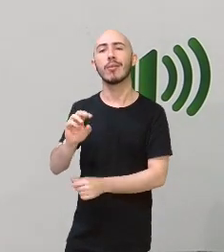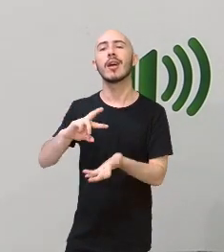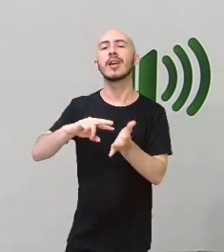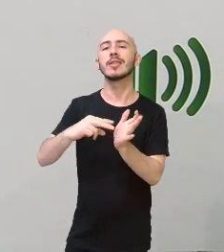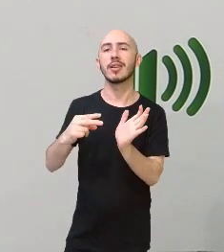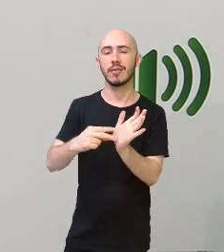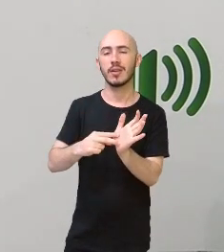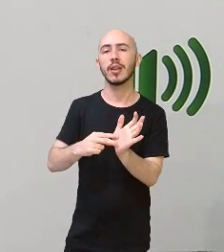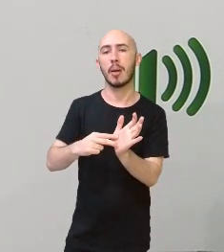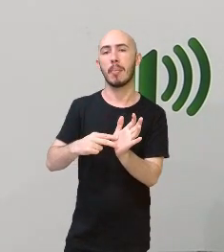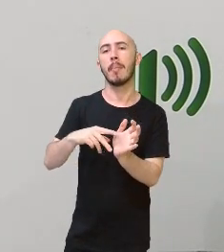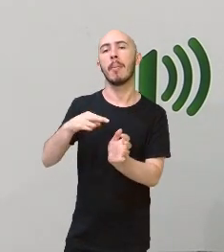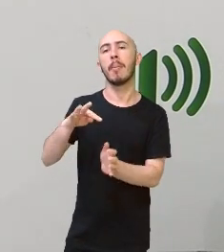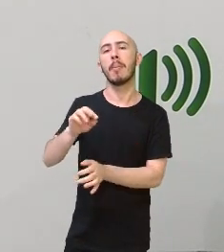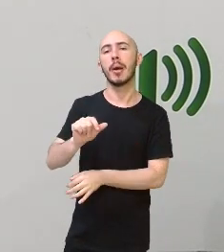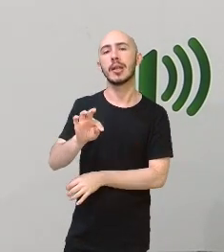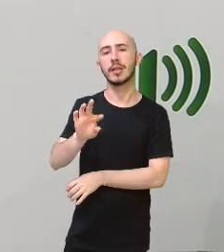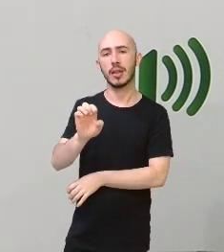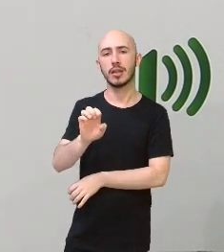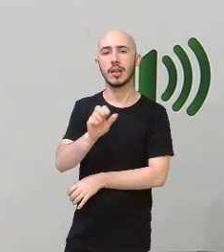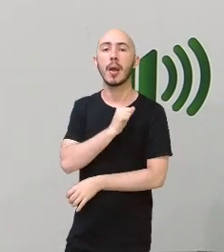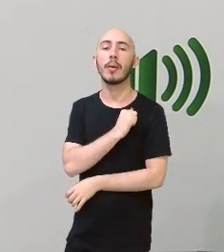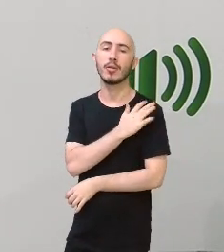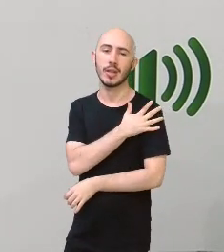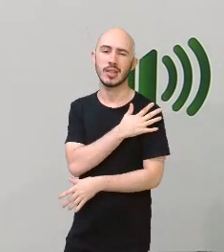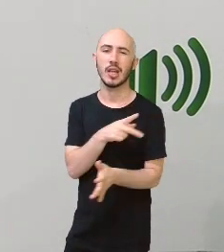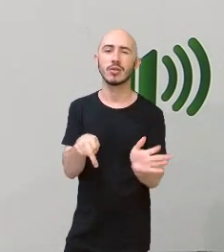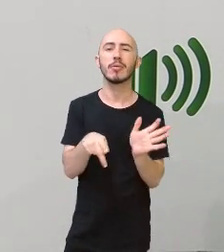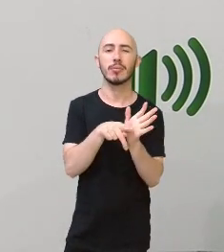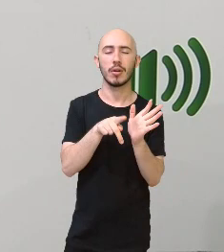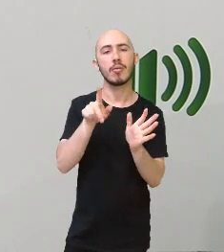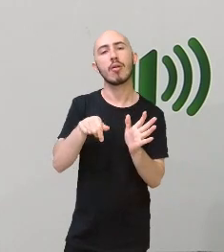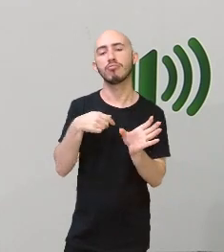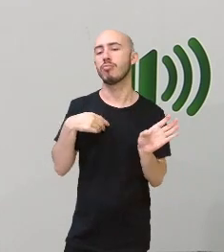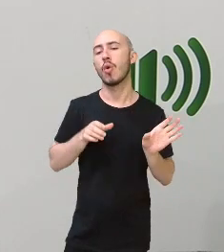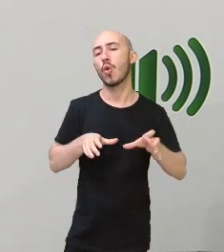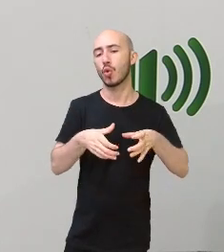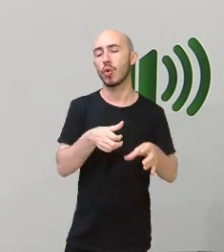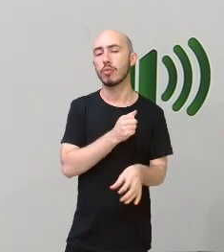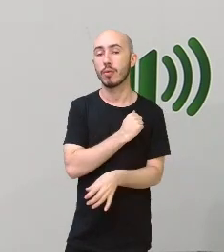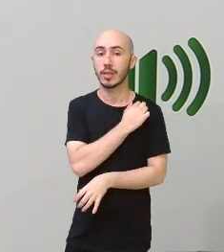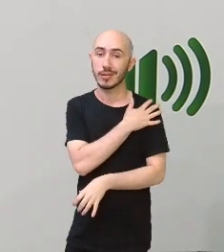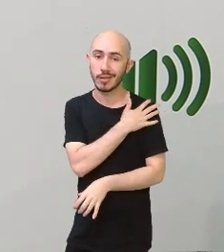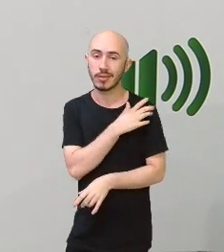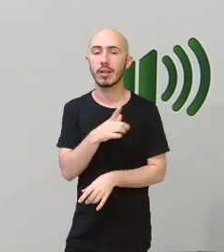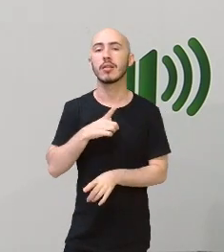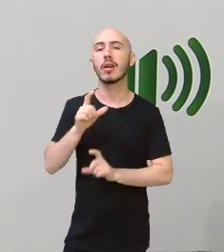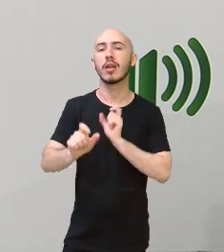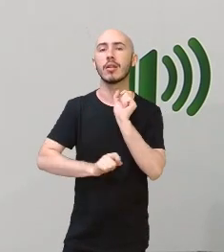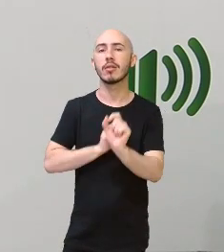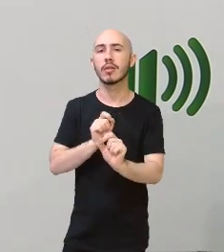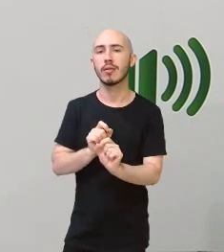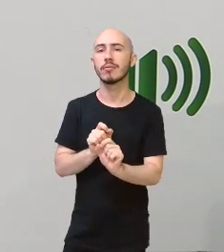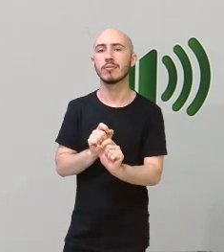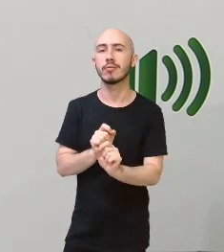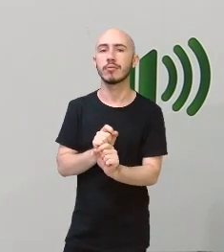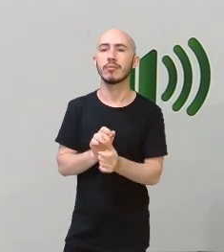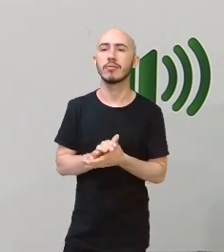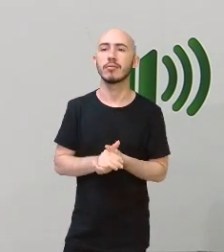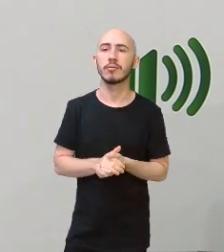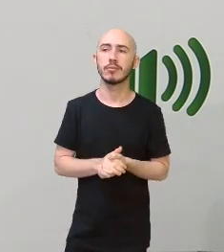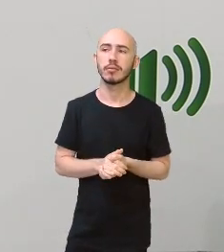posto militar, certo? Então, é uma parte do exército que existe, uma das divisões, e um dos cargos que existe